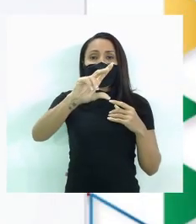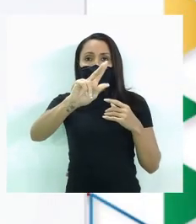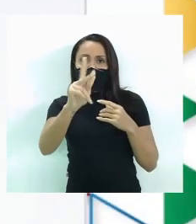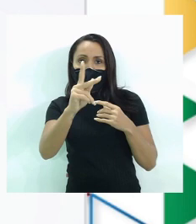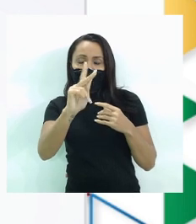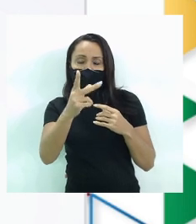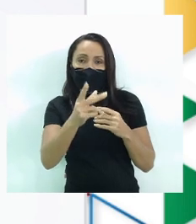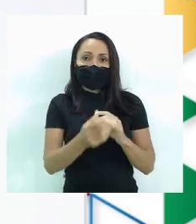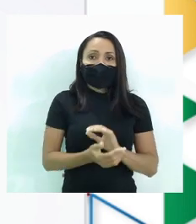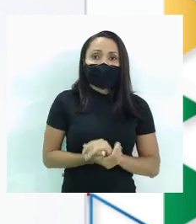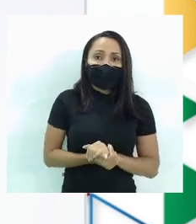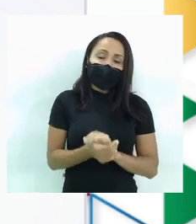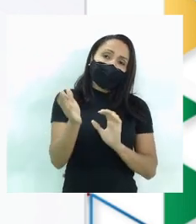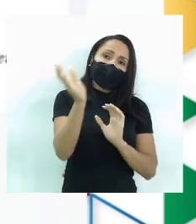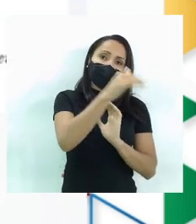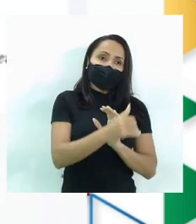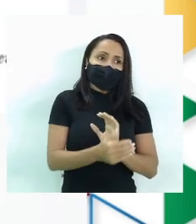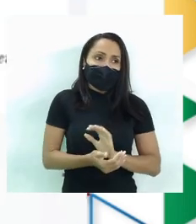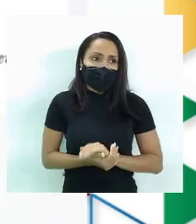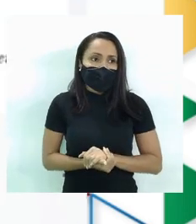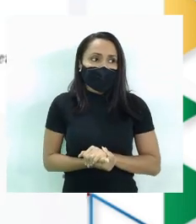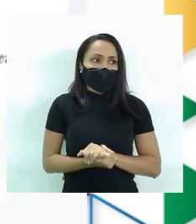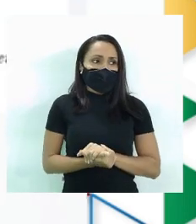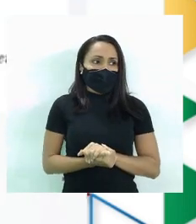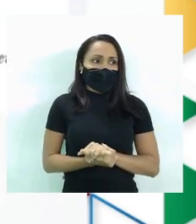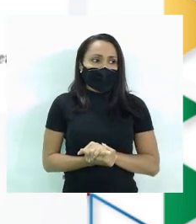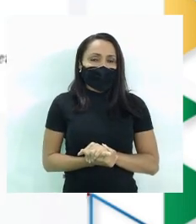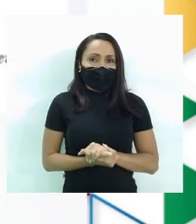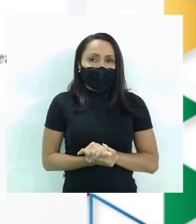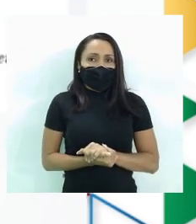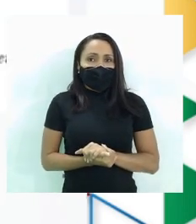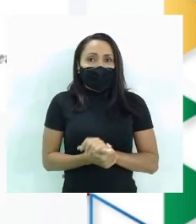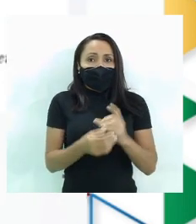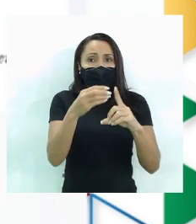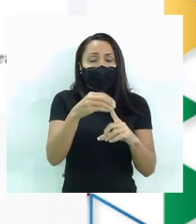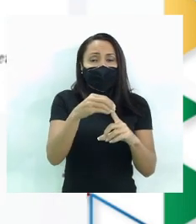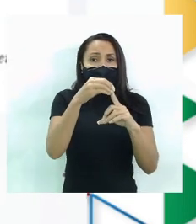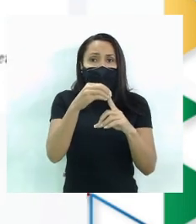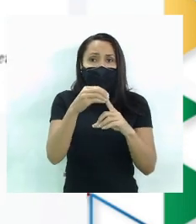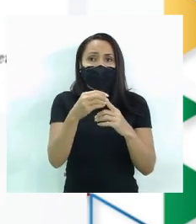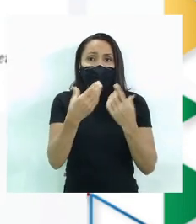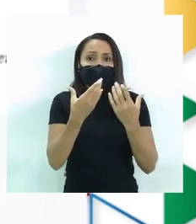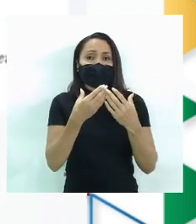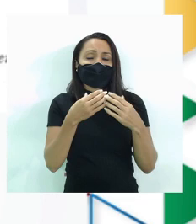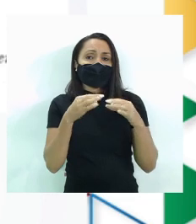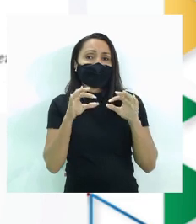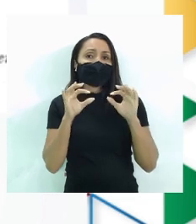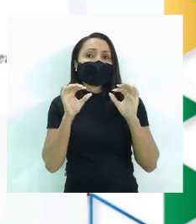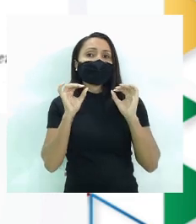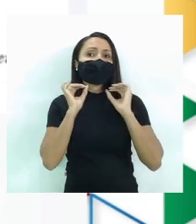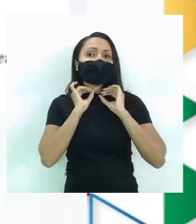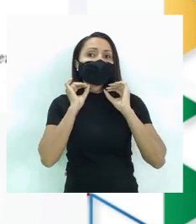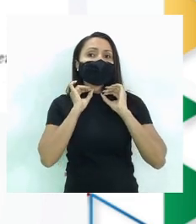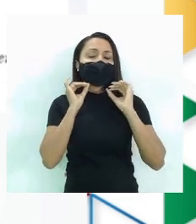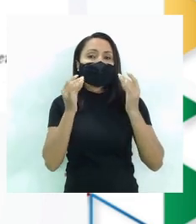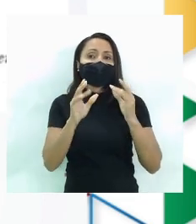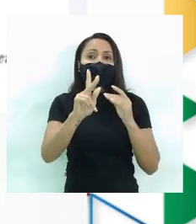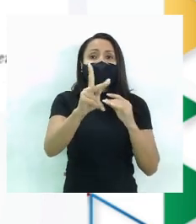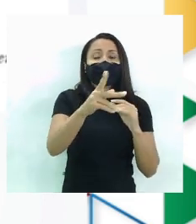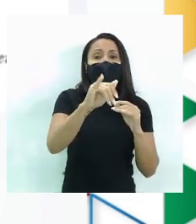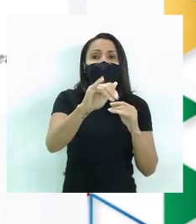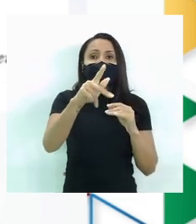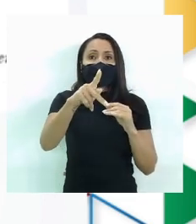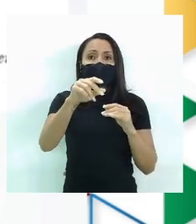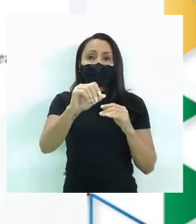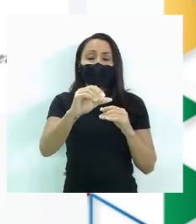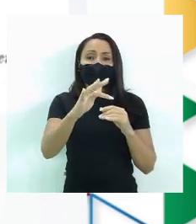hipotálamo, tá certo? Vamos lá, na próxima tela. Principais glândulas endócrinas humanas. Nós temos a hipófise e